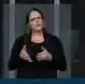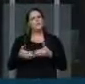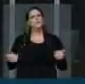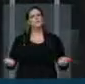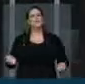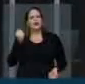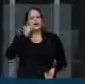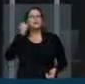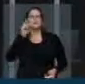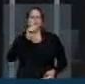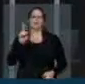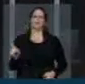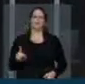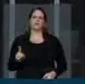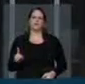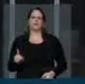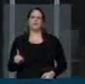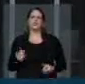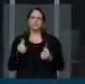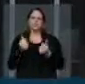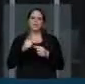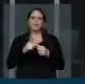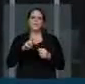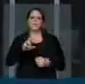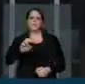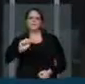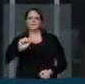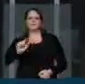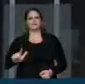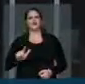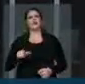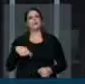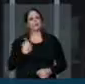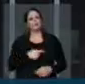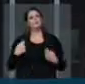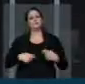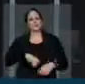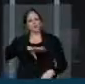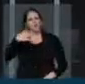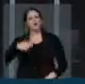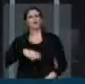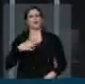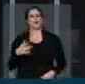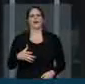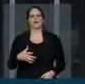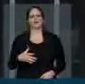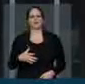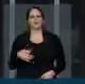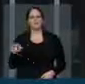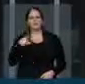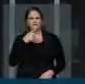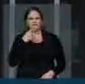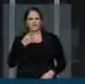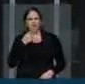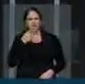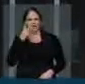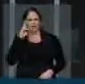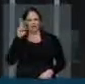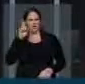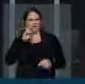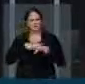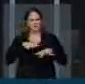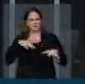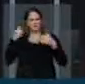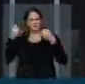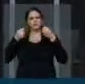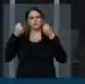dinheiro do pré-sal. Não! A hora é de ousadia. Se falou em ruas, e eu me dirijo à União Nacional